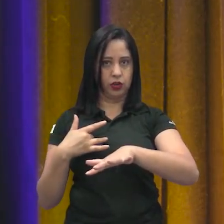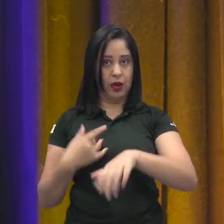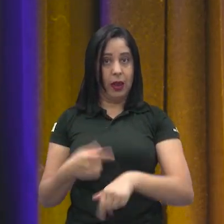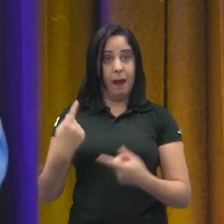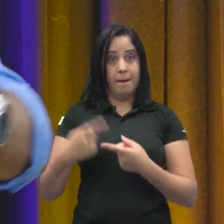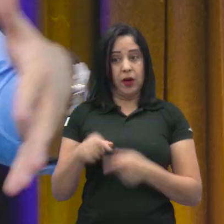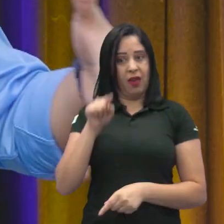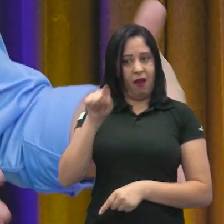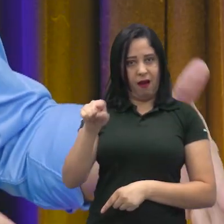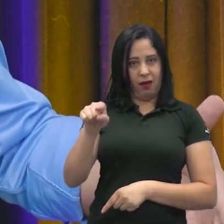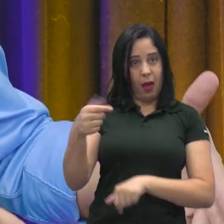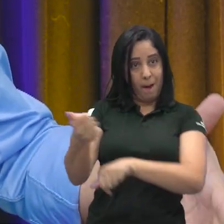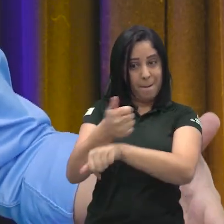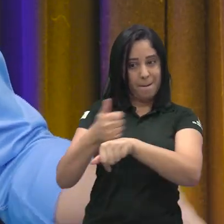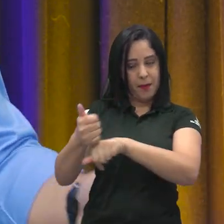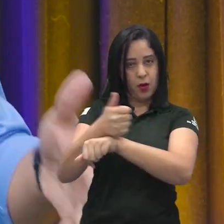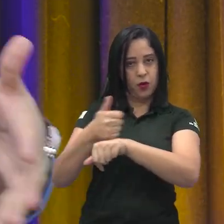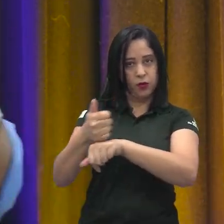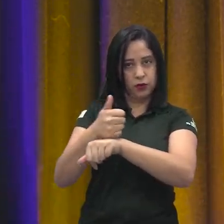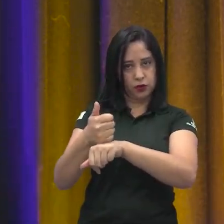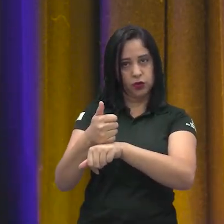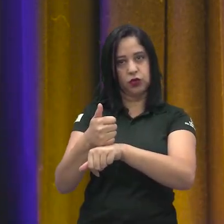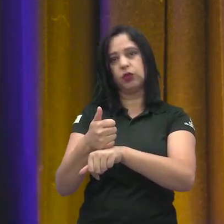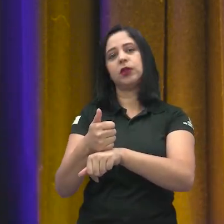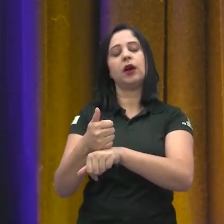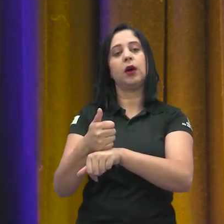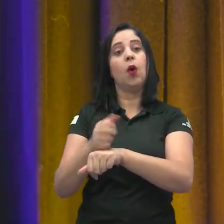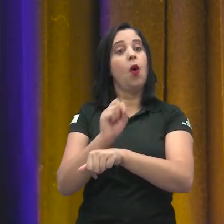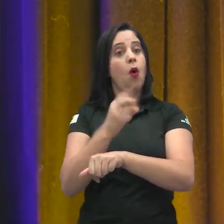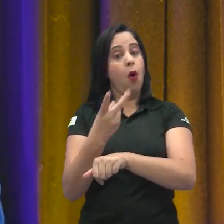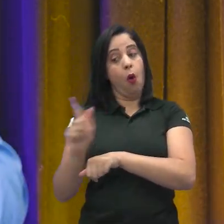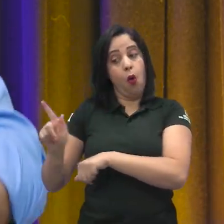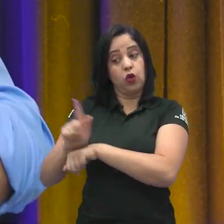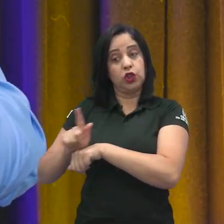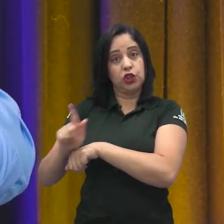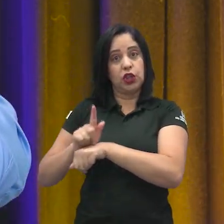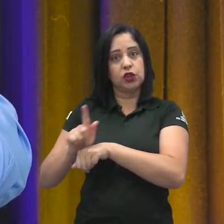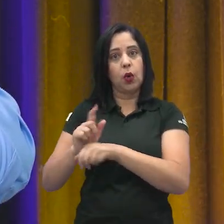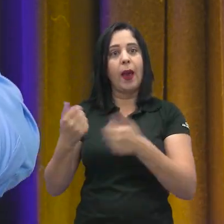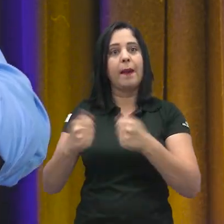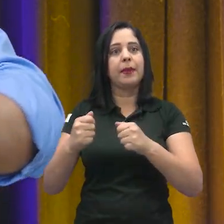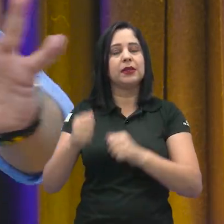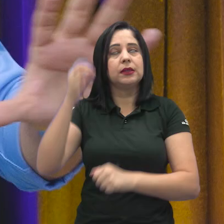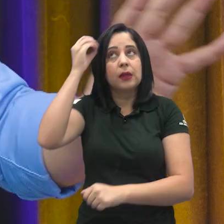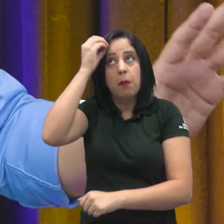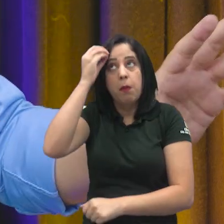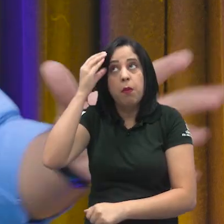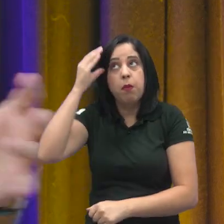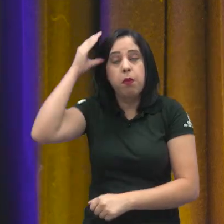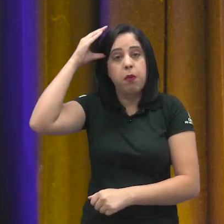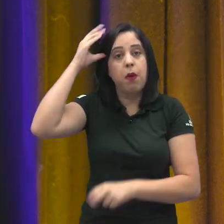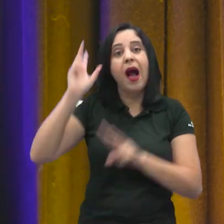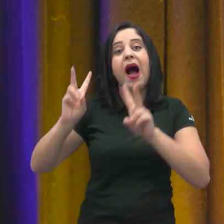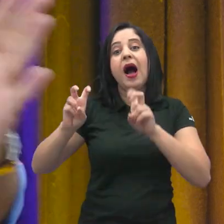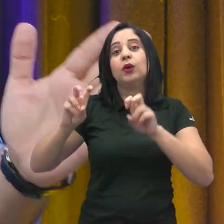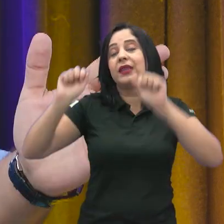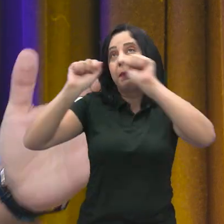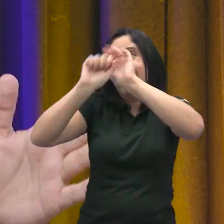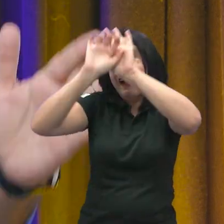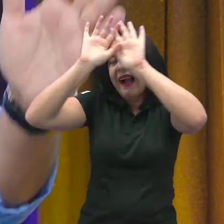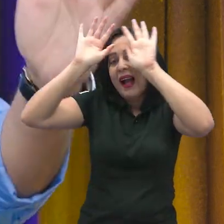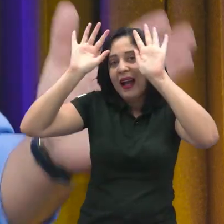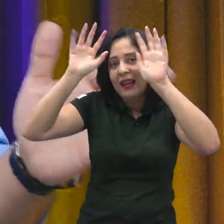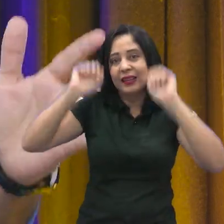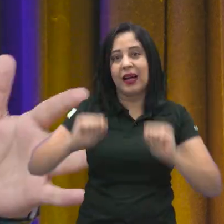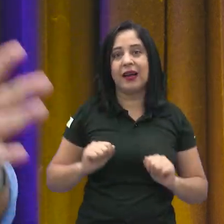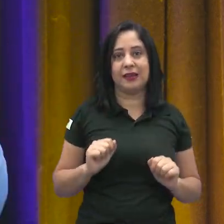aqueles que são mais técnicos da área ou de gestores, que é o meu caso, para quem tem um conhecimento amplo e restrito. E um mapa claro